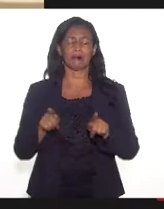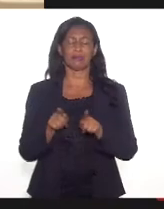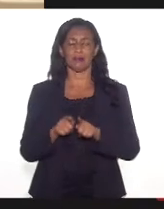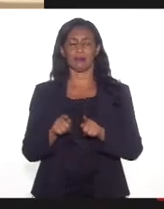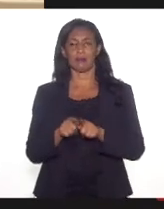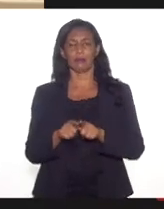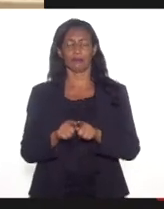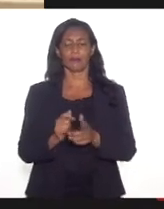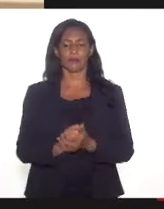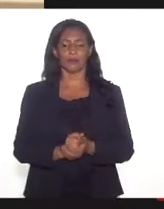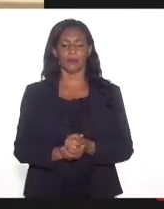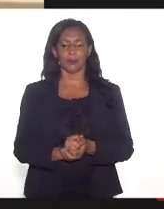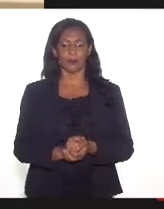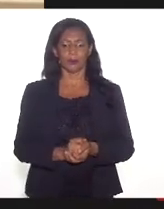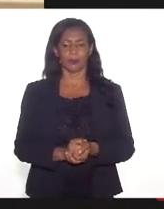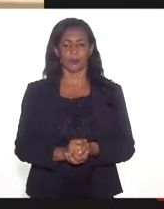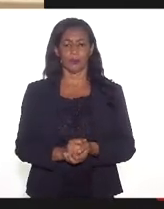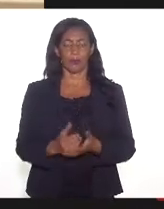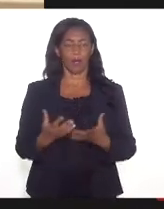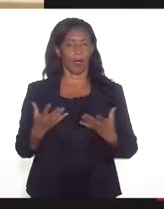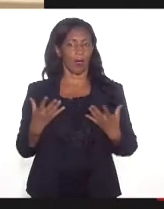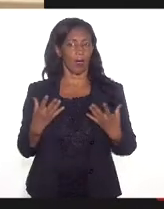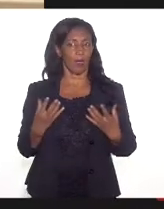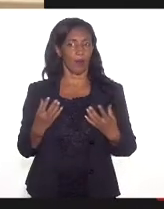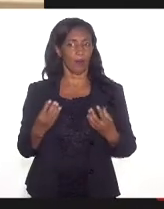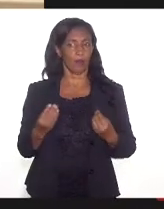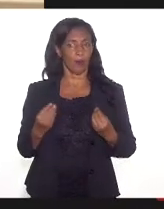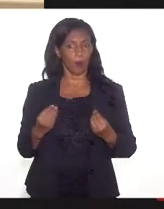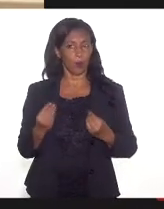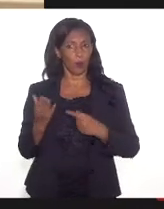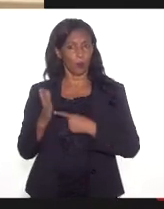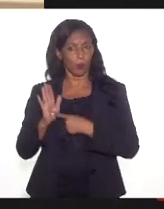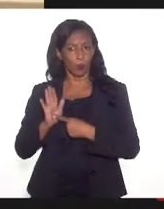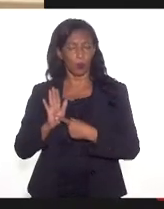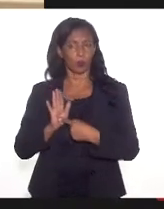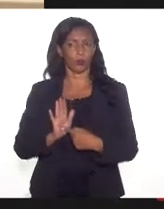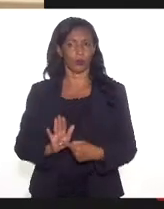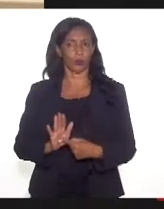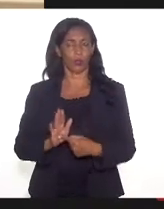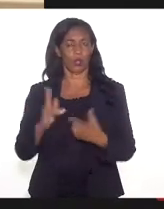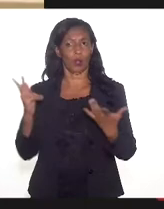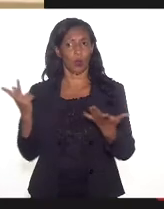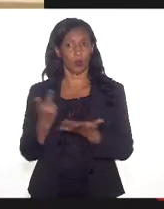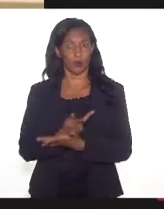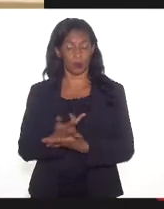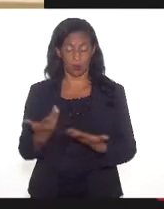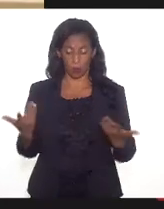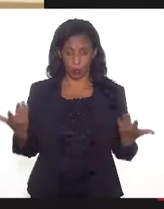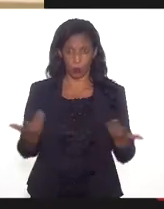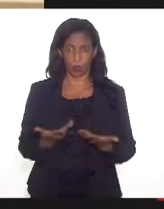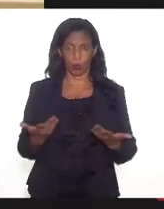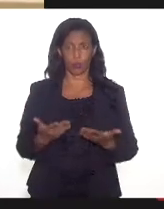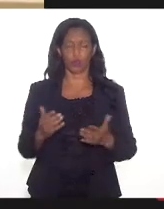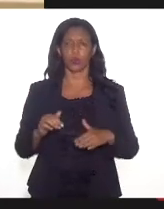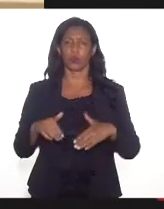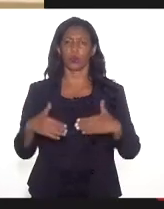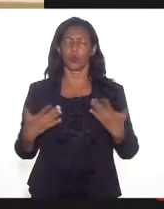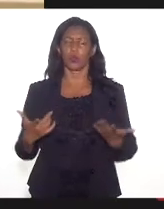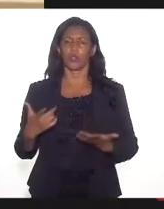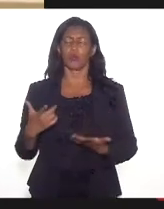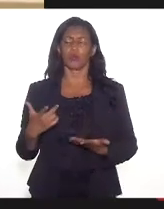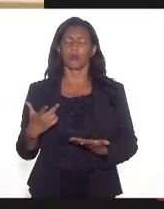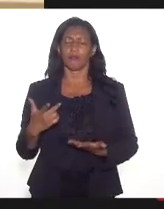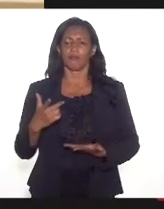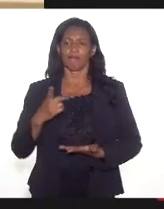simbólico a primeira audiência acontecer no dia de hoje quando a gente teve